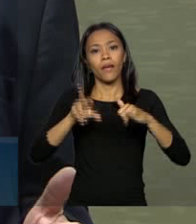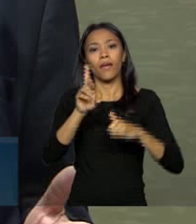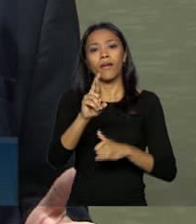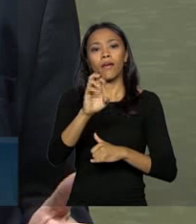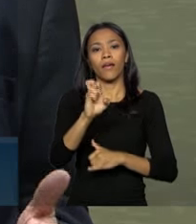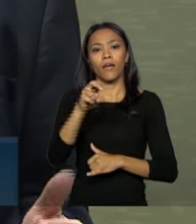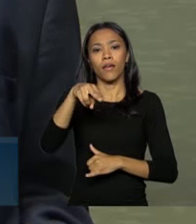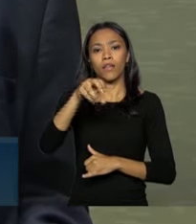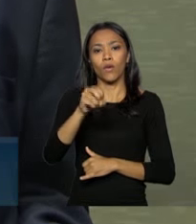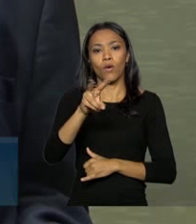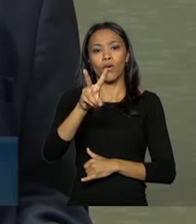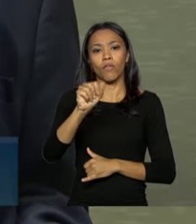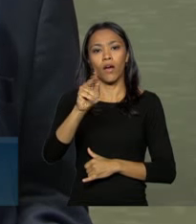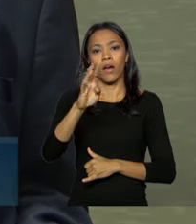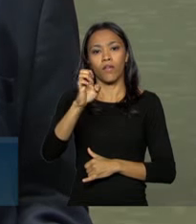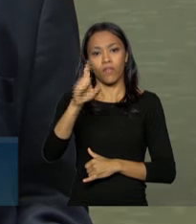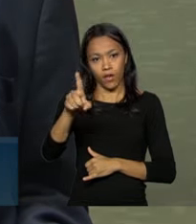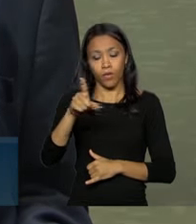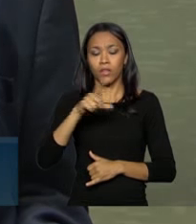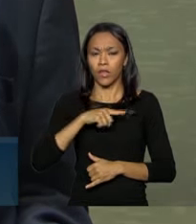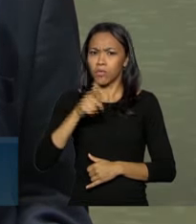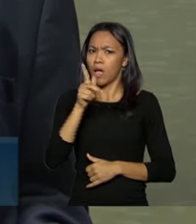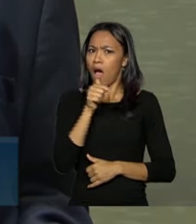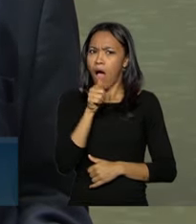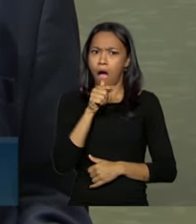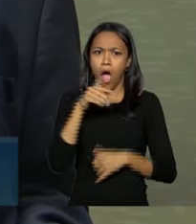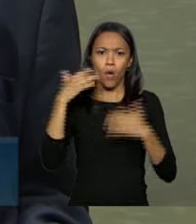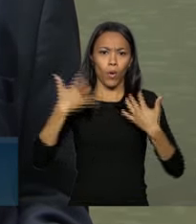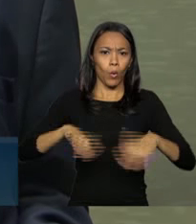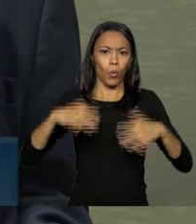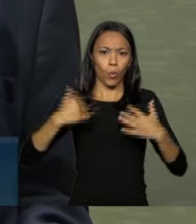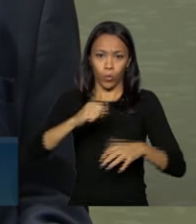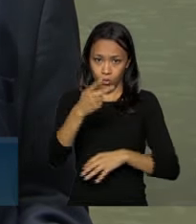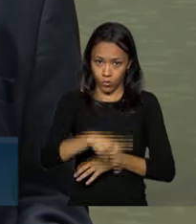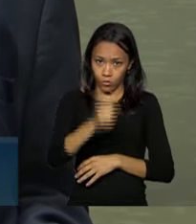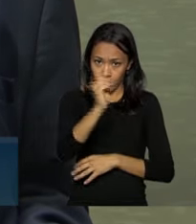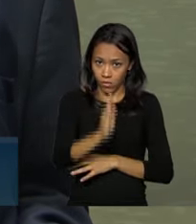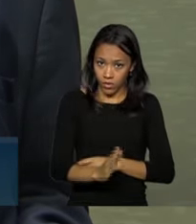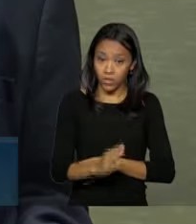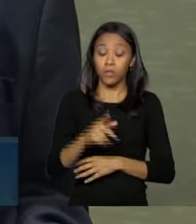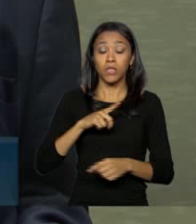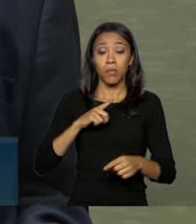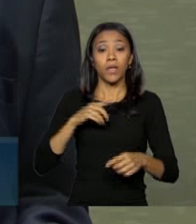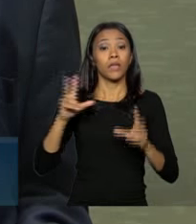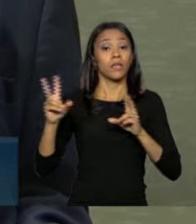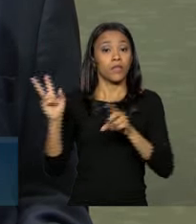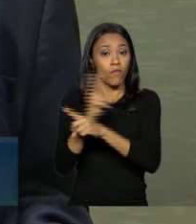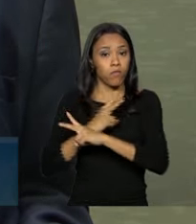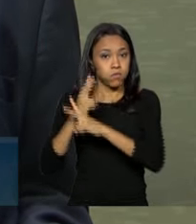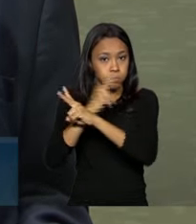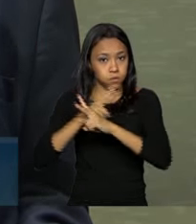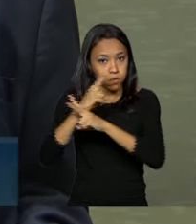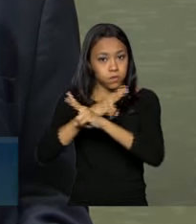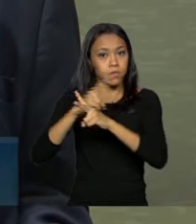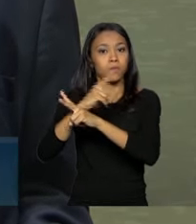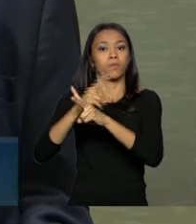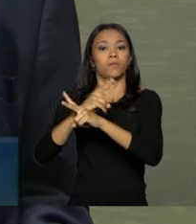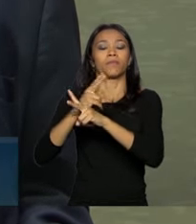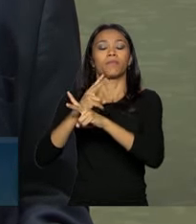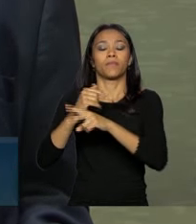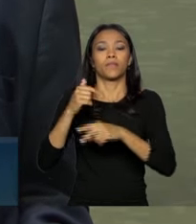renovável, água. Né? Temos potencial muito grande na área de ventos e fotovoltaicos. Então, novamente